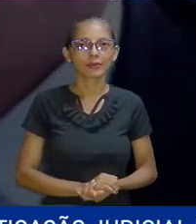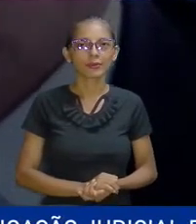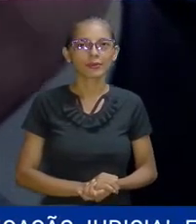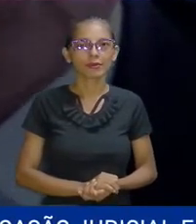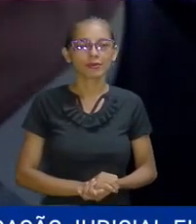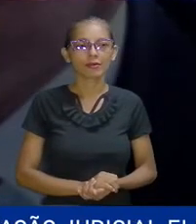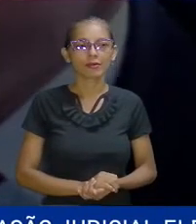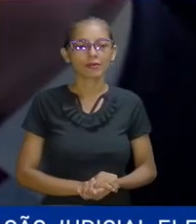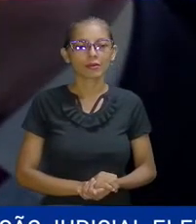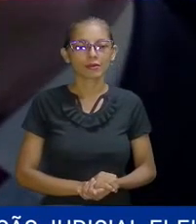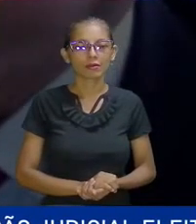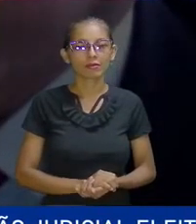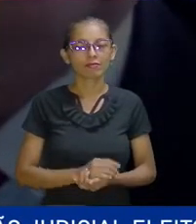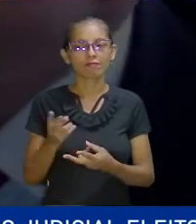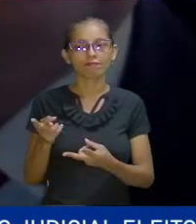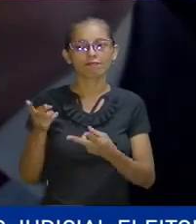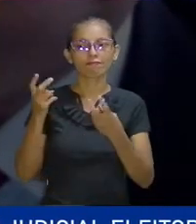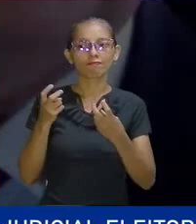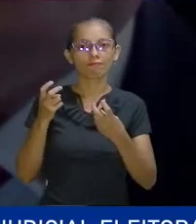o abuso de poder econômico